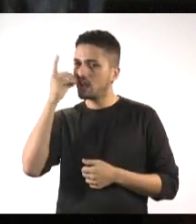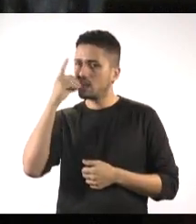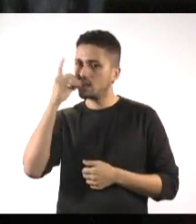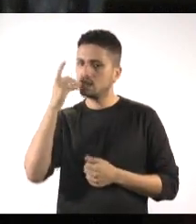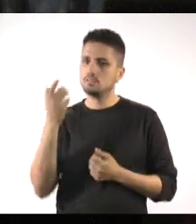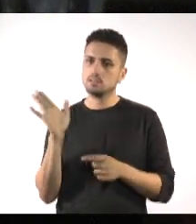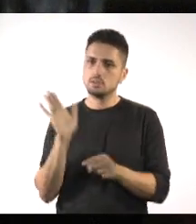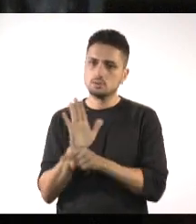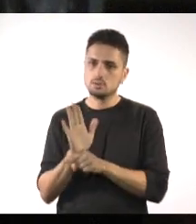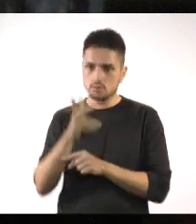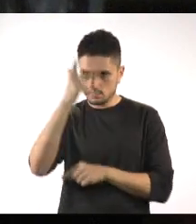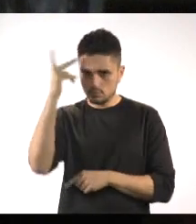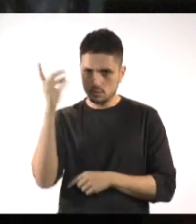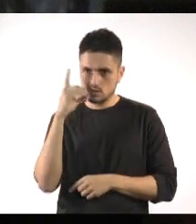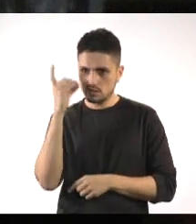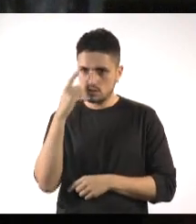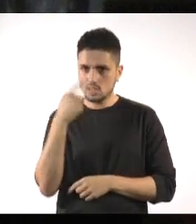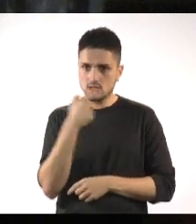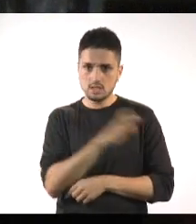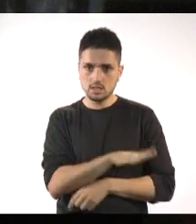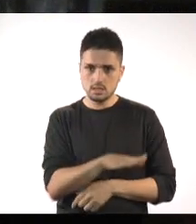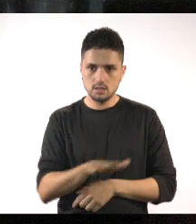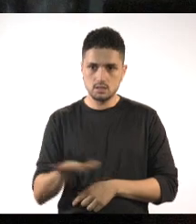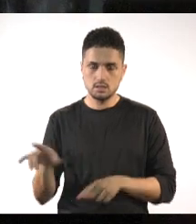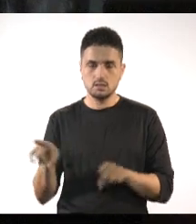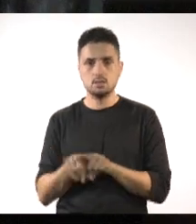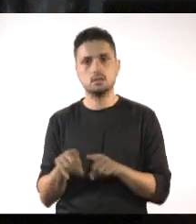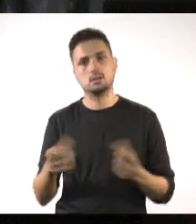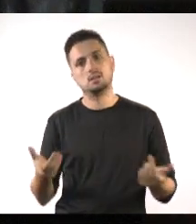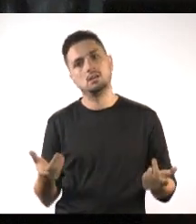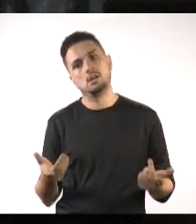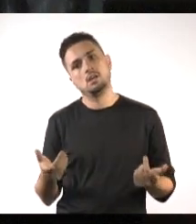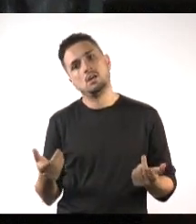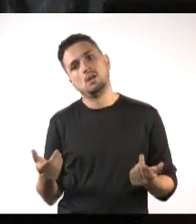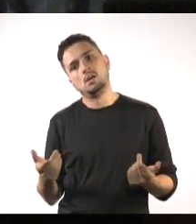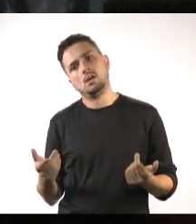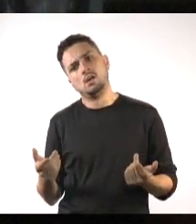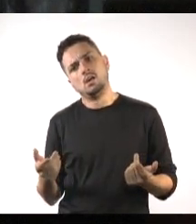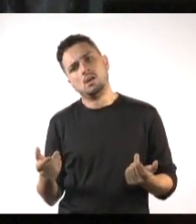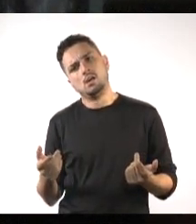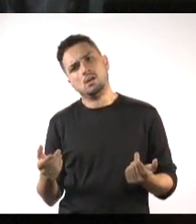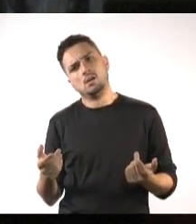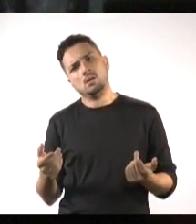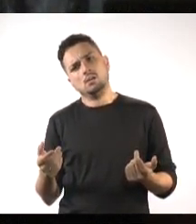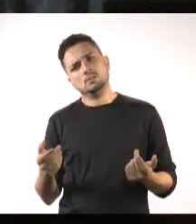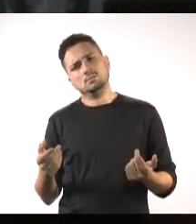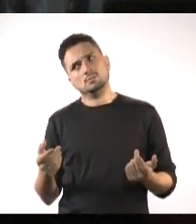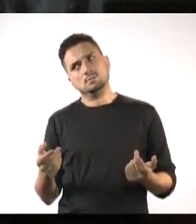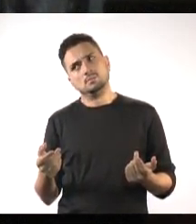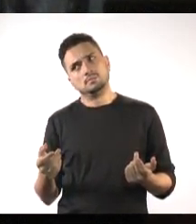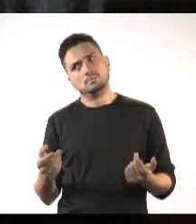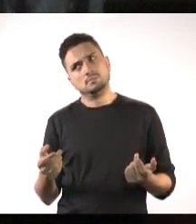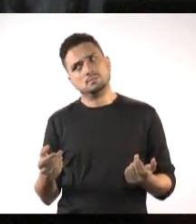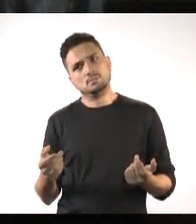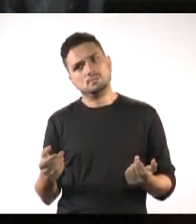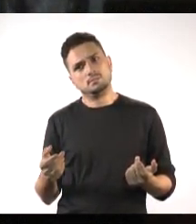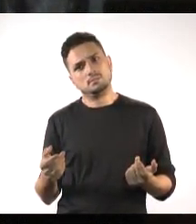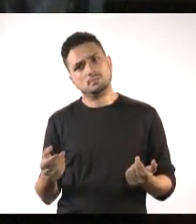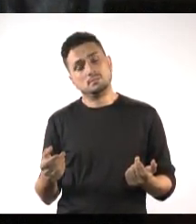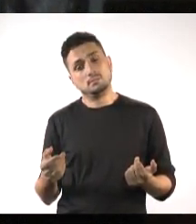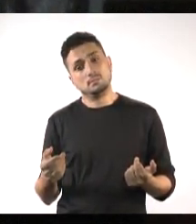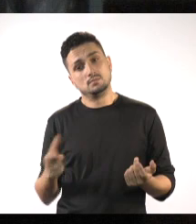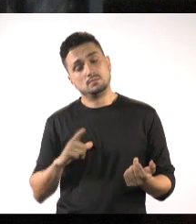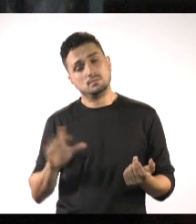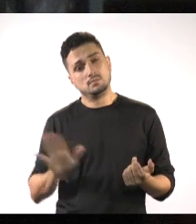dos doentes, das crianças, adolescentes nas favelas, mas queria também esse passaporte da cidadania, que era esse ônibus que poderia se